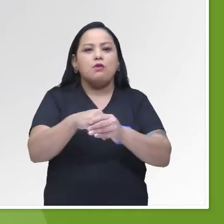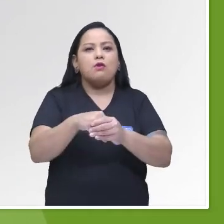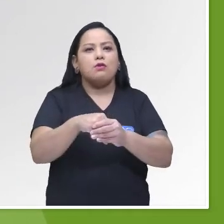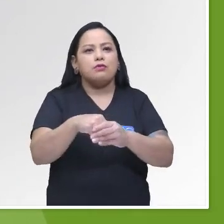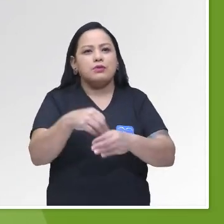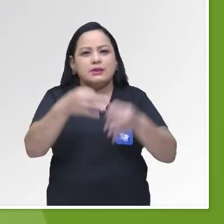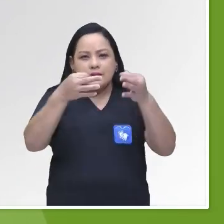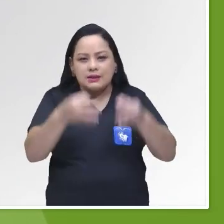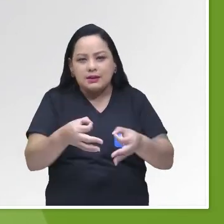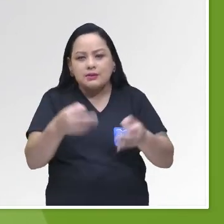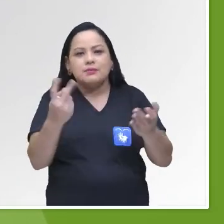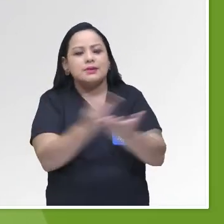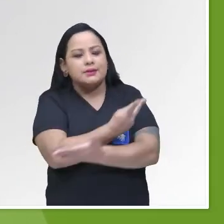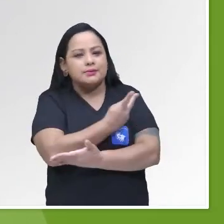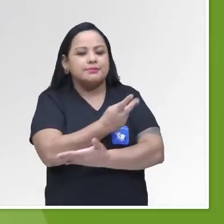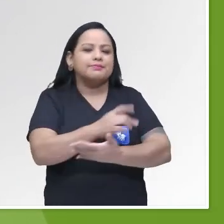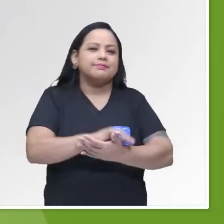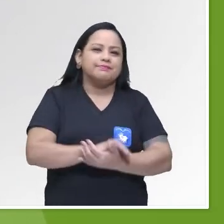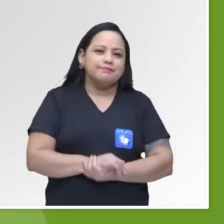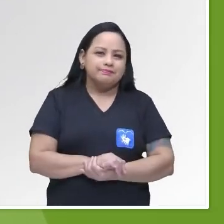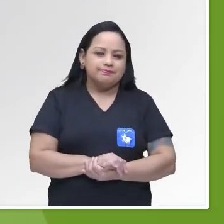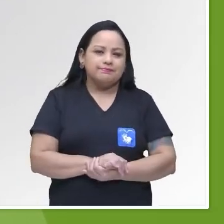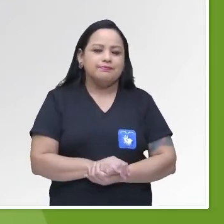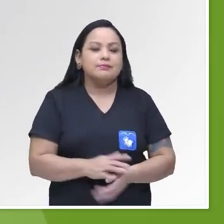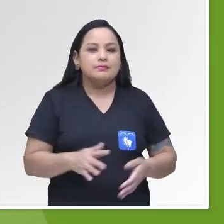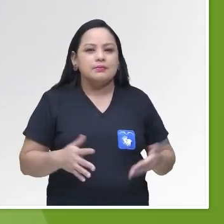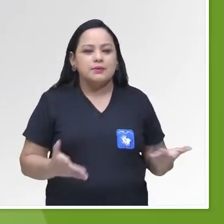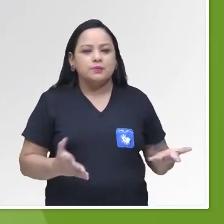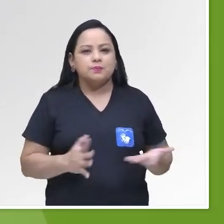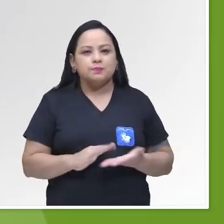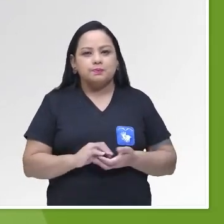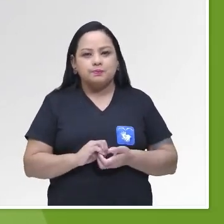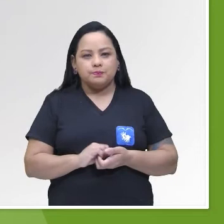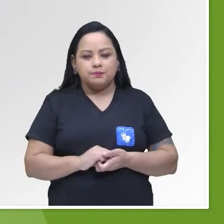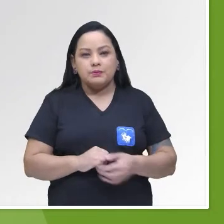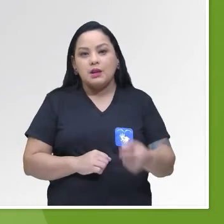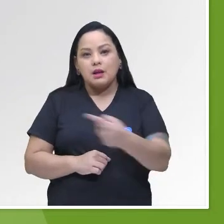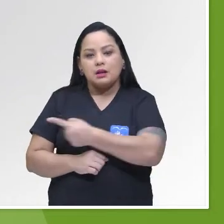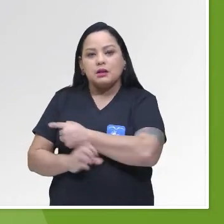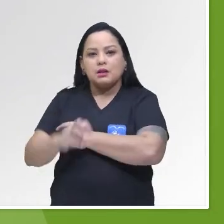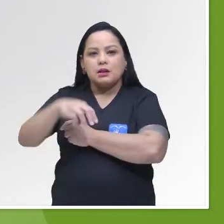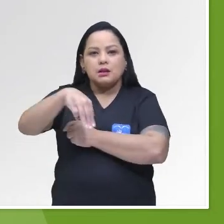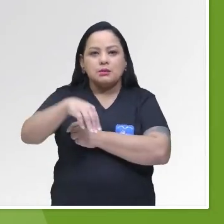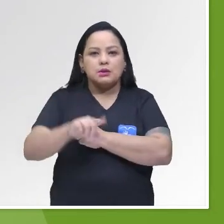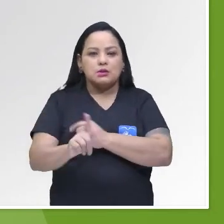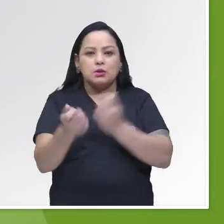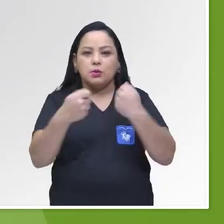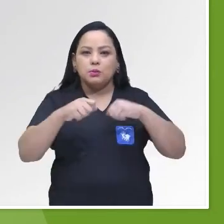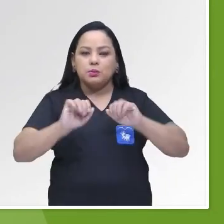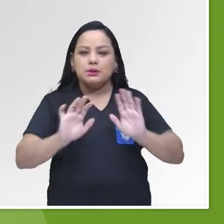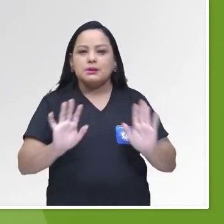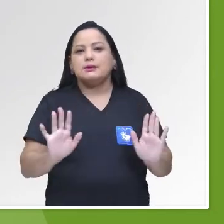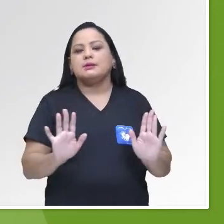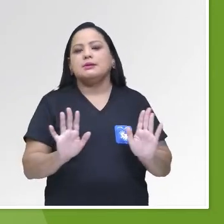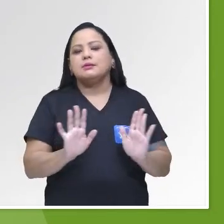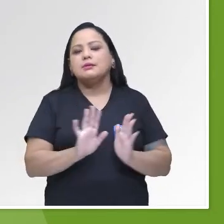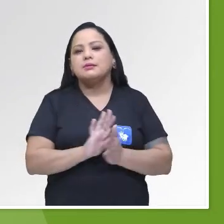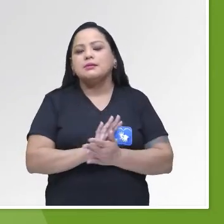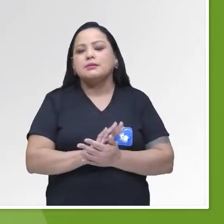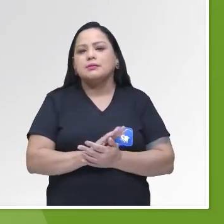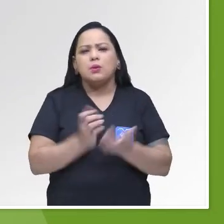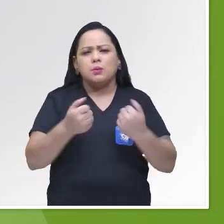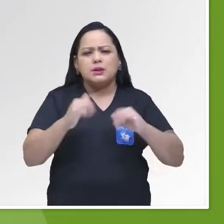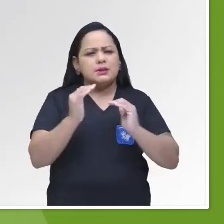erros, ok? Então, aqui o magnésio não precisa, né? Não